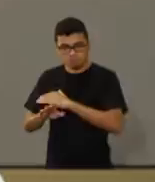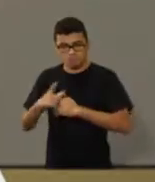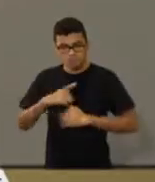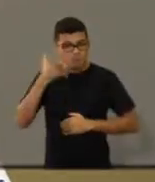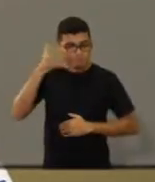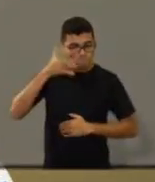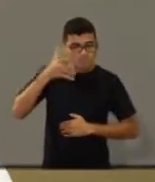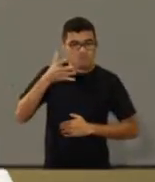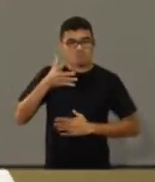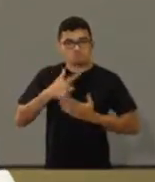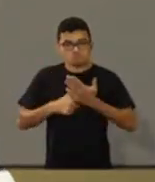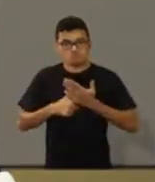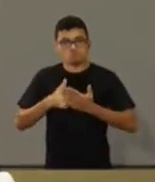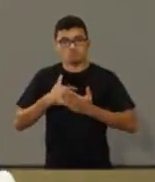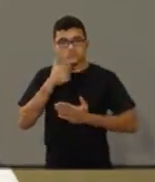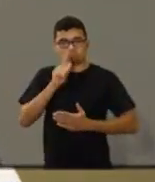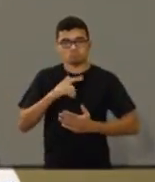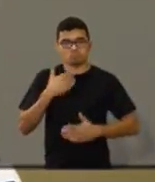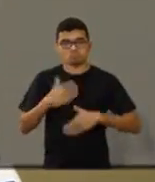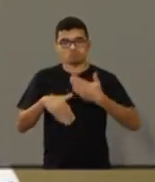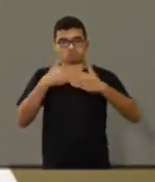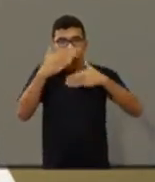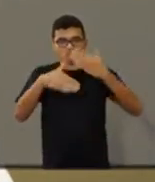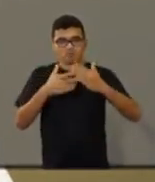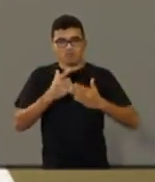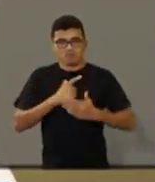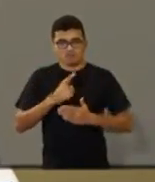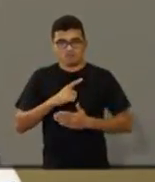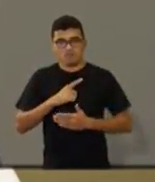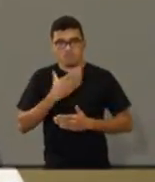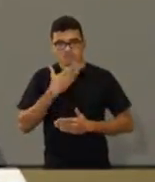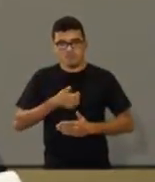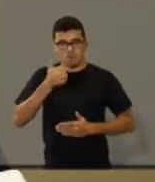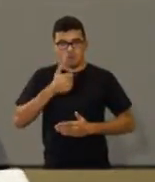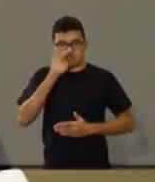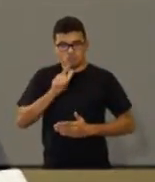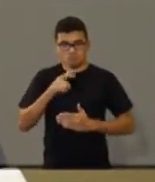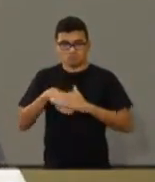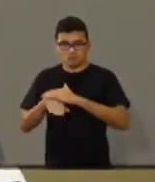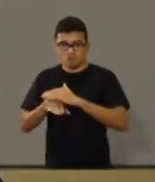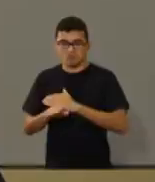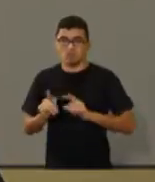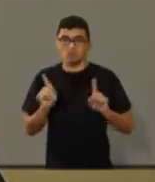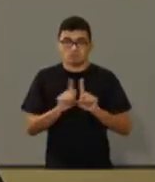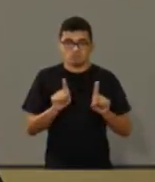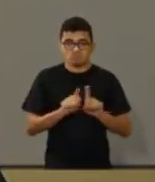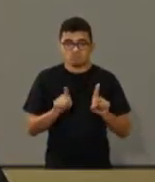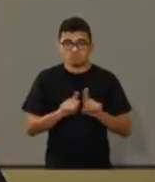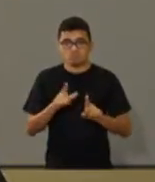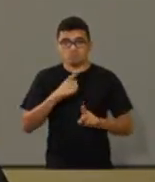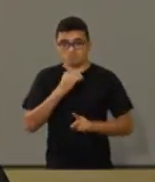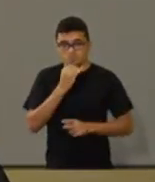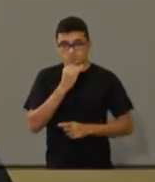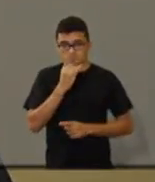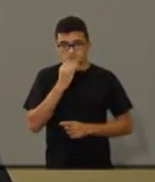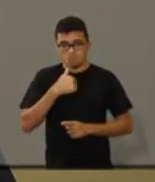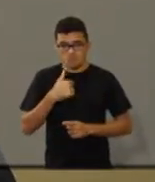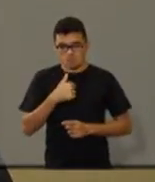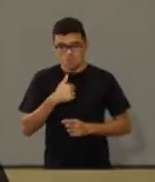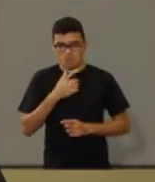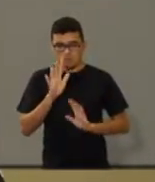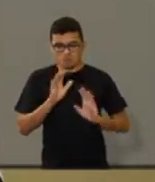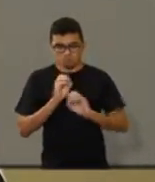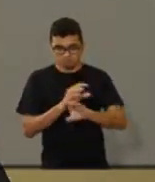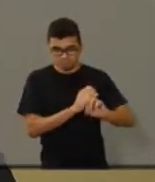vai melhorar a minha condição de investimento para ter uma rentabilidade melhor naquilo que eu estou conseguindo poupar. E também, como eu trabalho